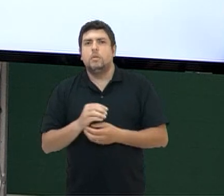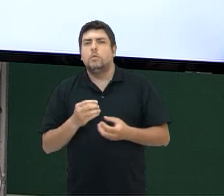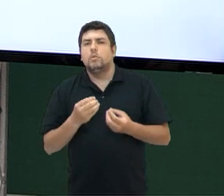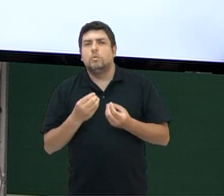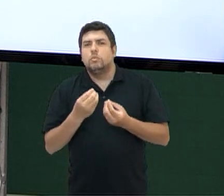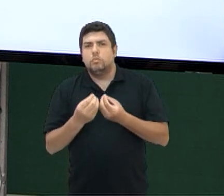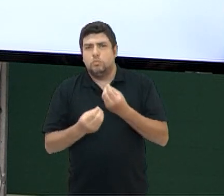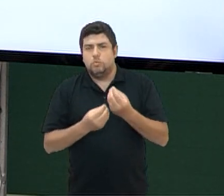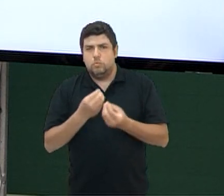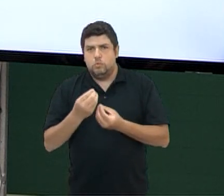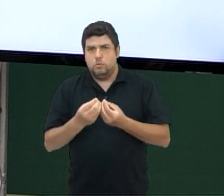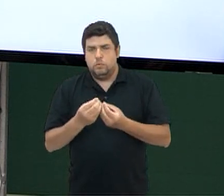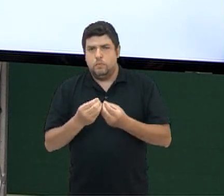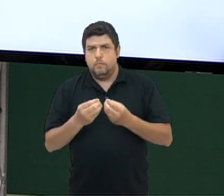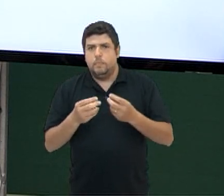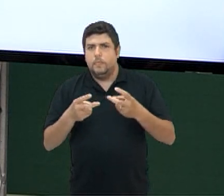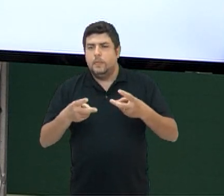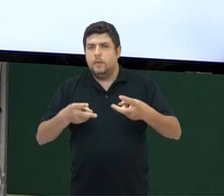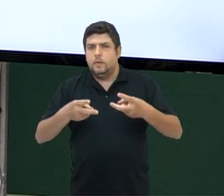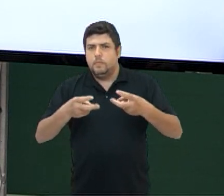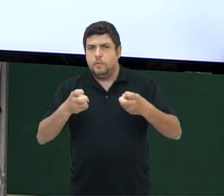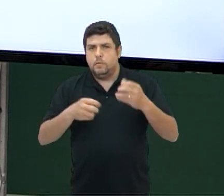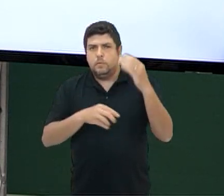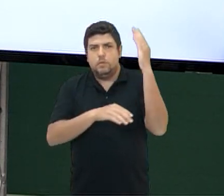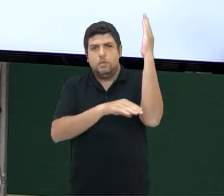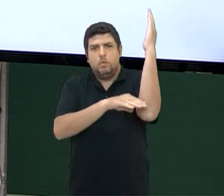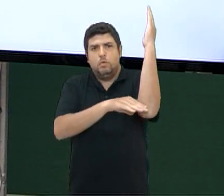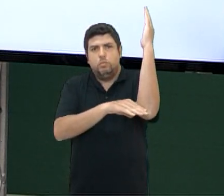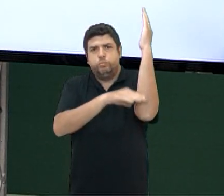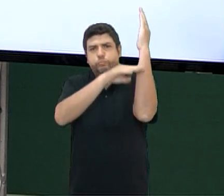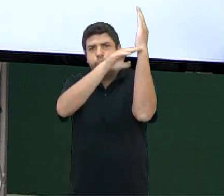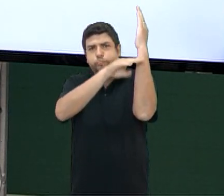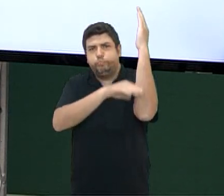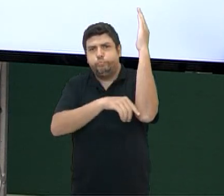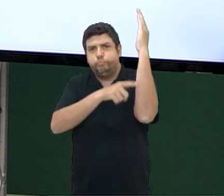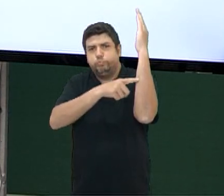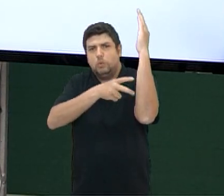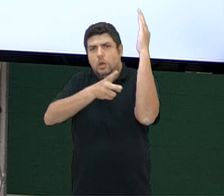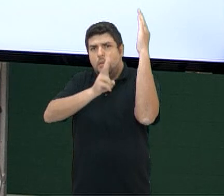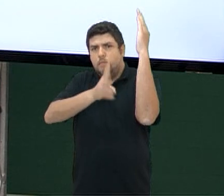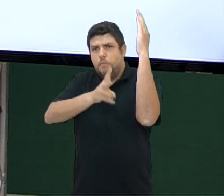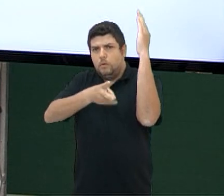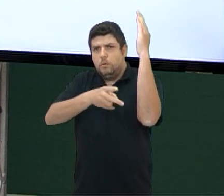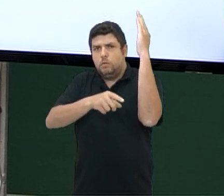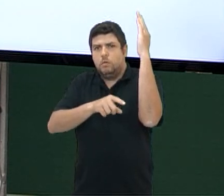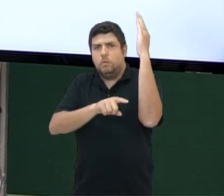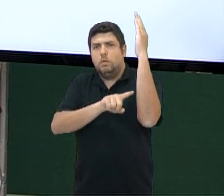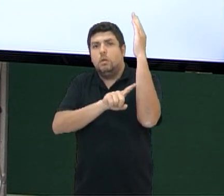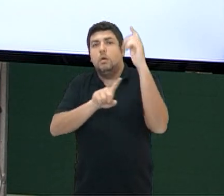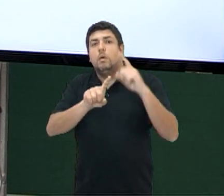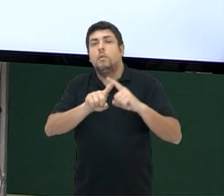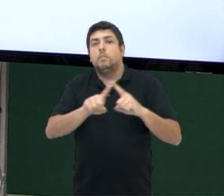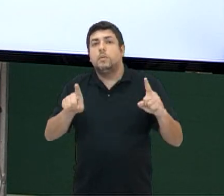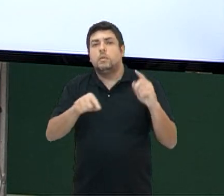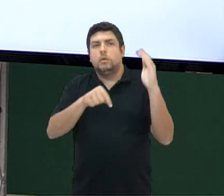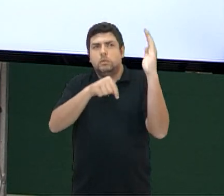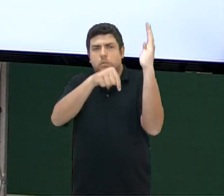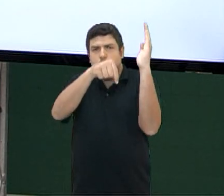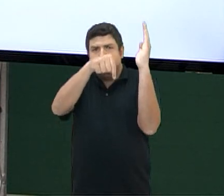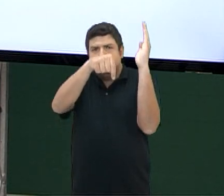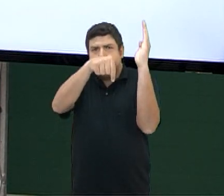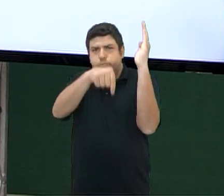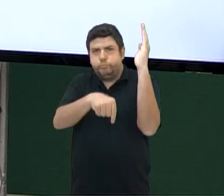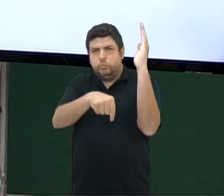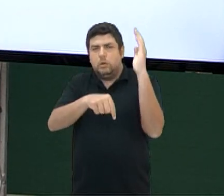está se mantendo na vertical, entretanto avançando para baixo. Isso está indicando que a minha